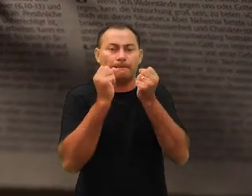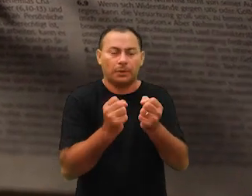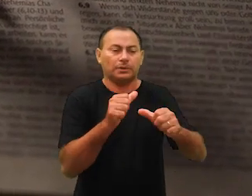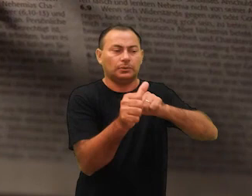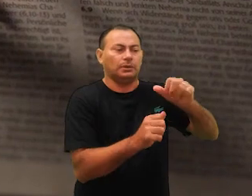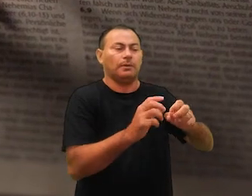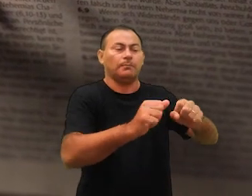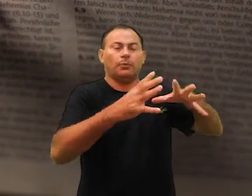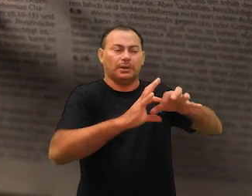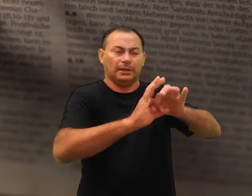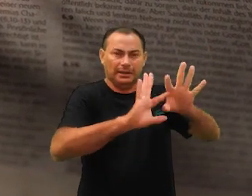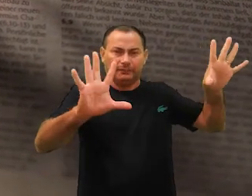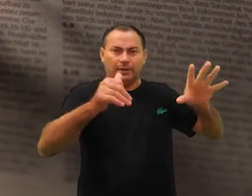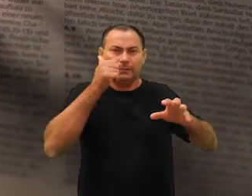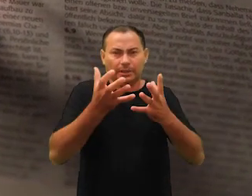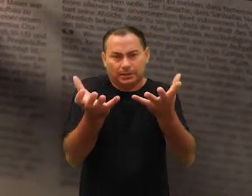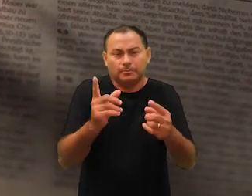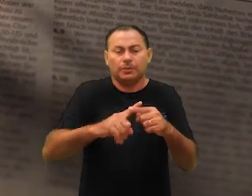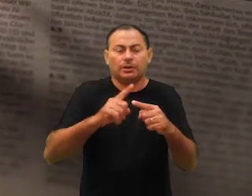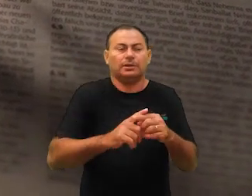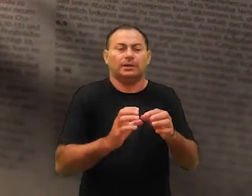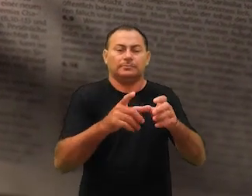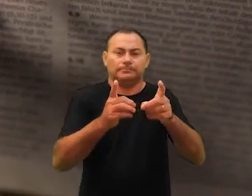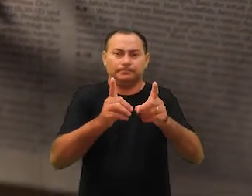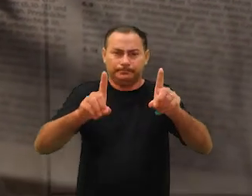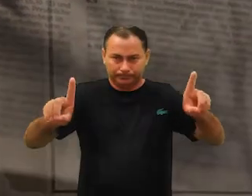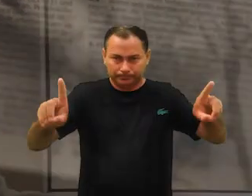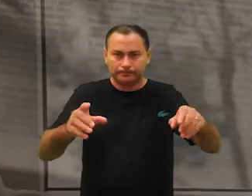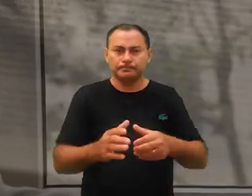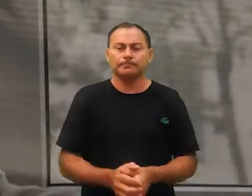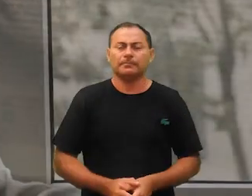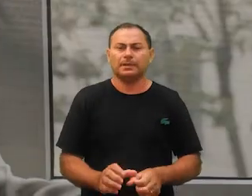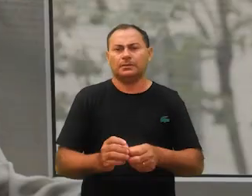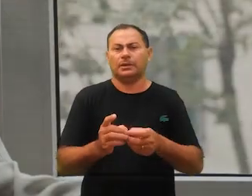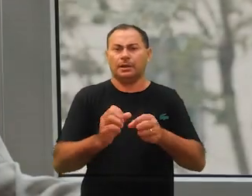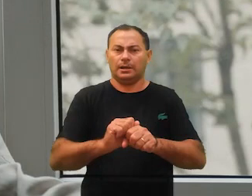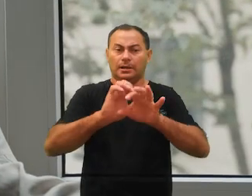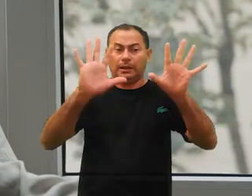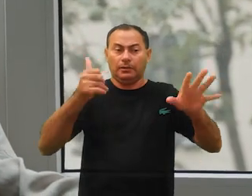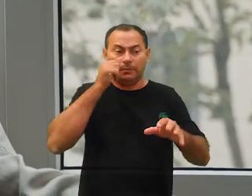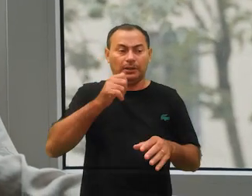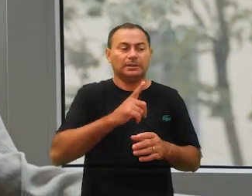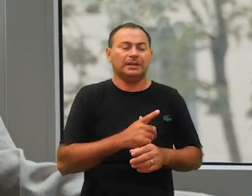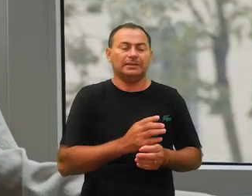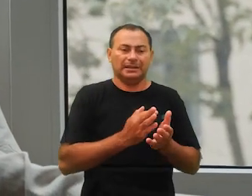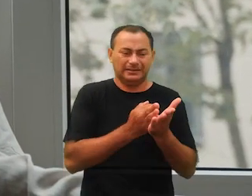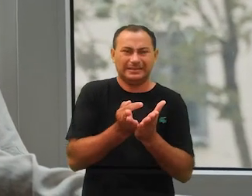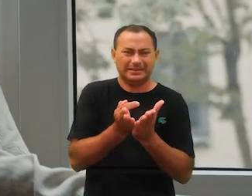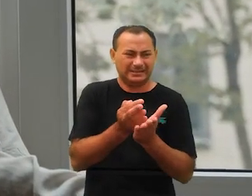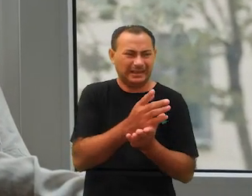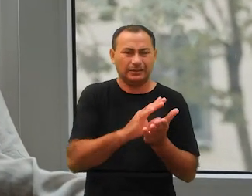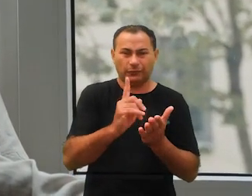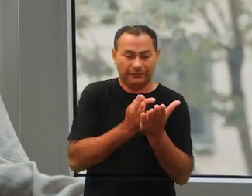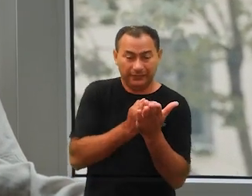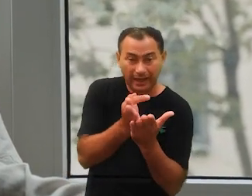que poderia se tornar pública se a mulher quisesse, porque estava se divorciando. É claro que se ela tivesse sido infiel